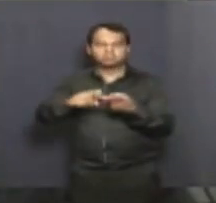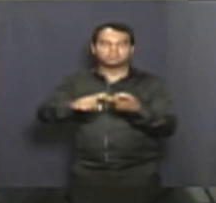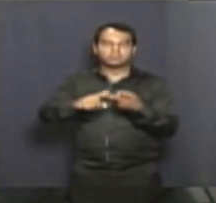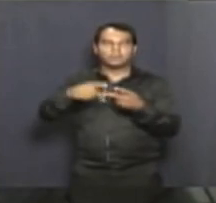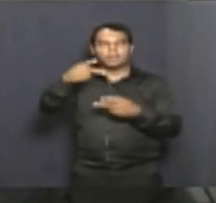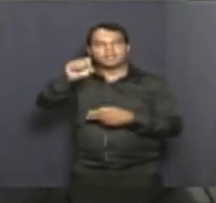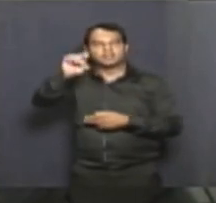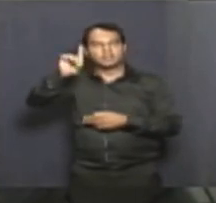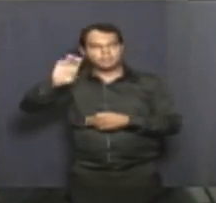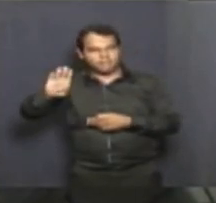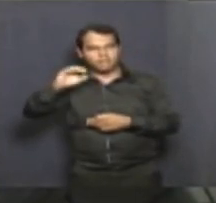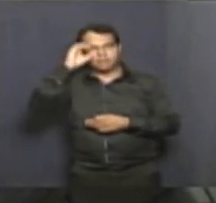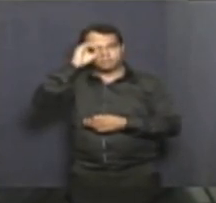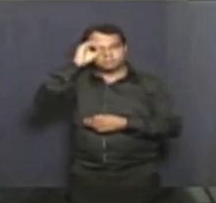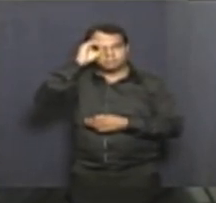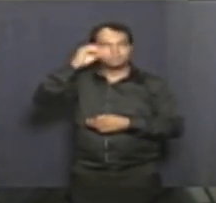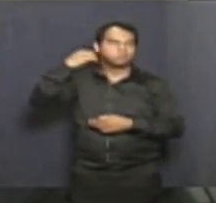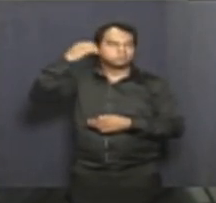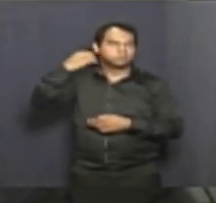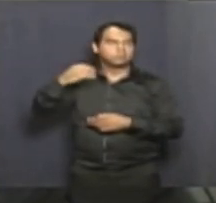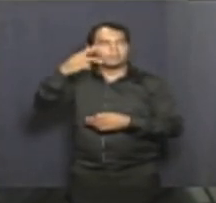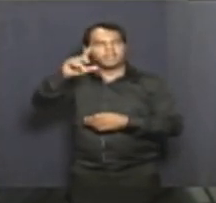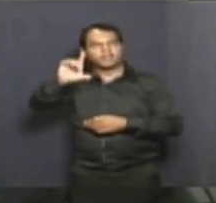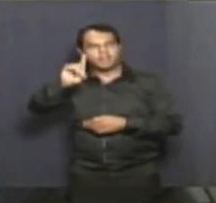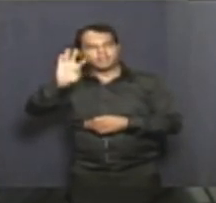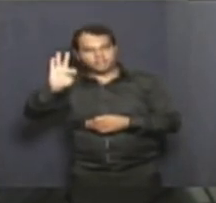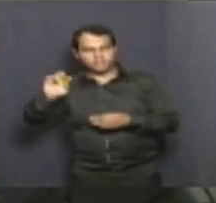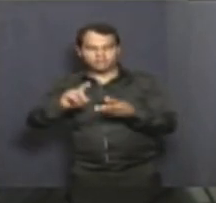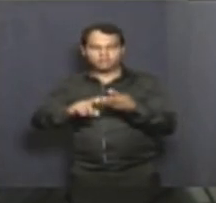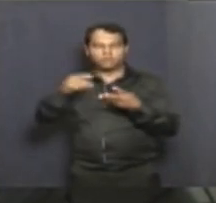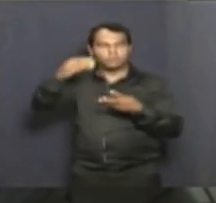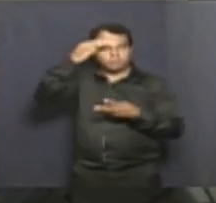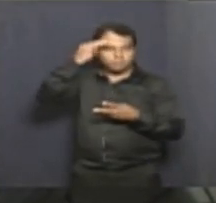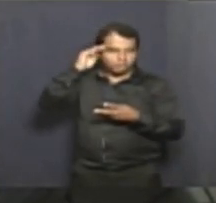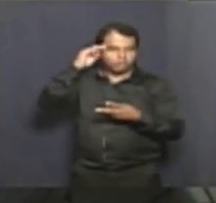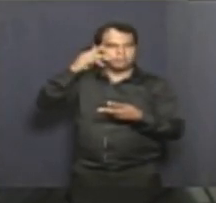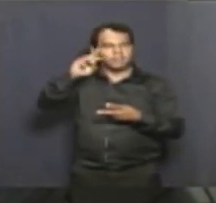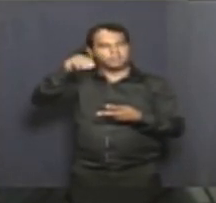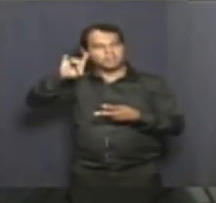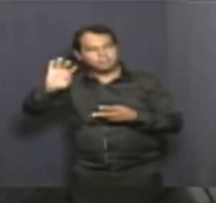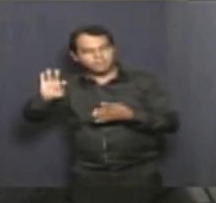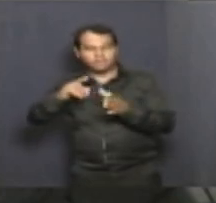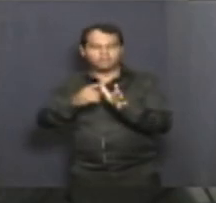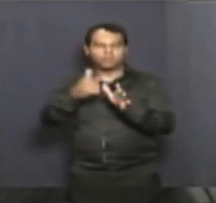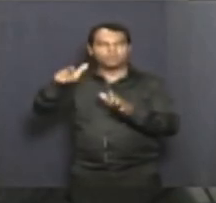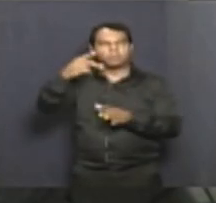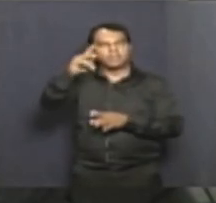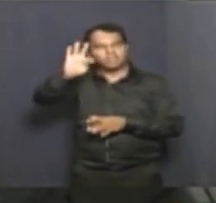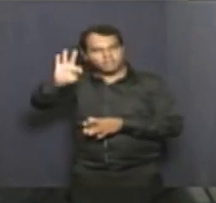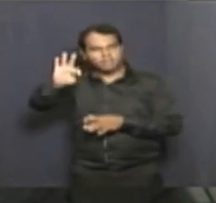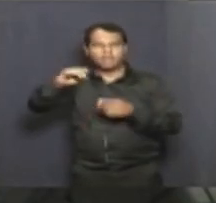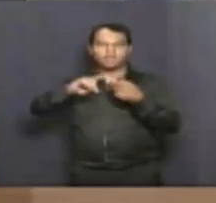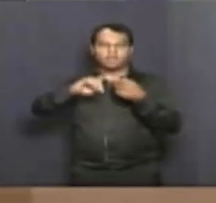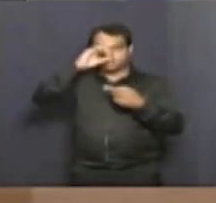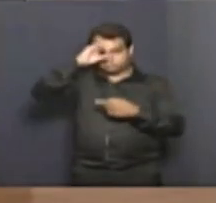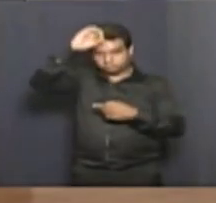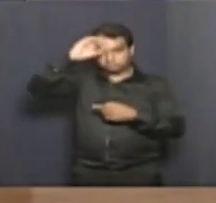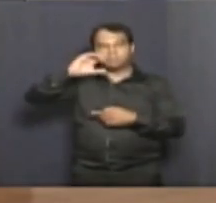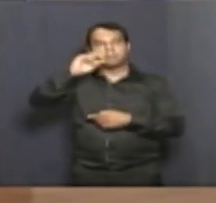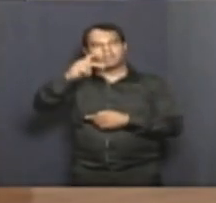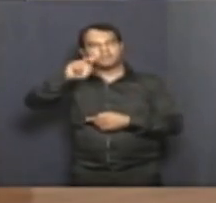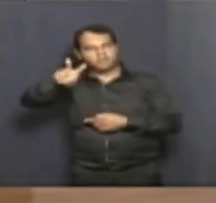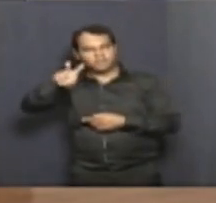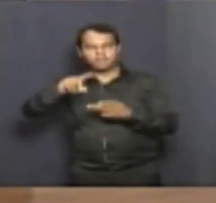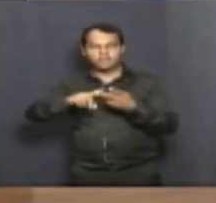juiz odilon do pdt júnior mocchi do mdb humberto amaducci do pt marcelo bluma do pv e joão alfredo